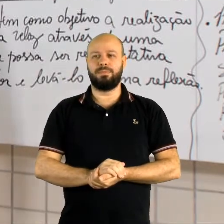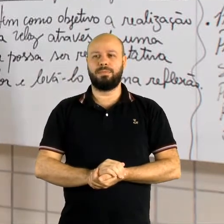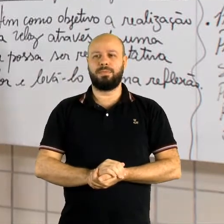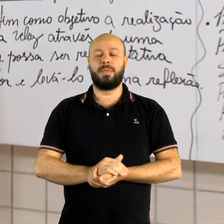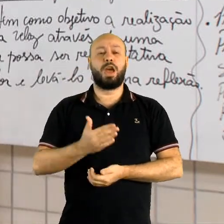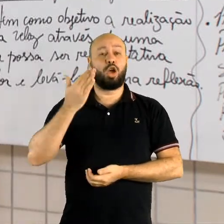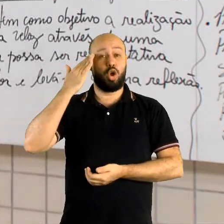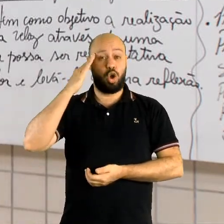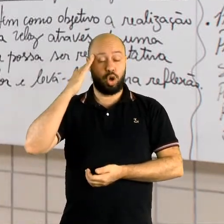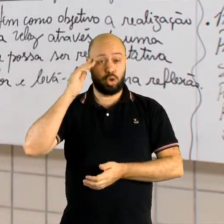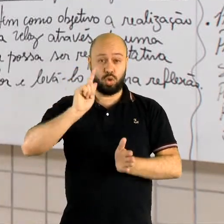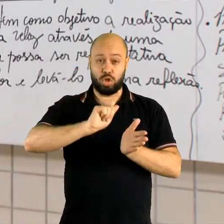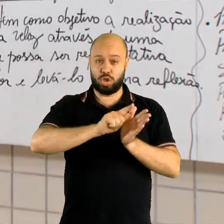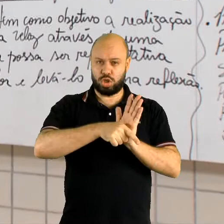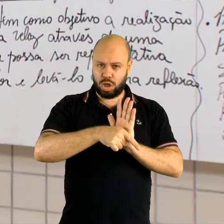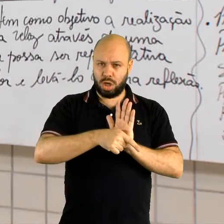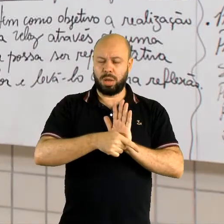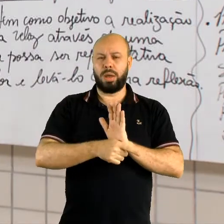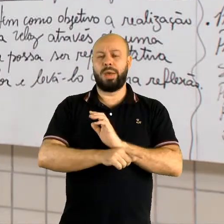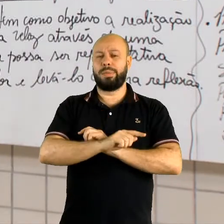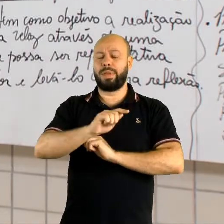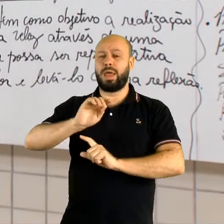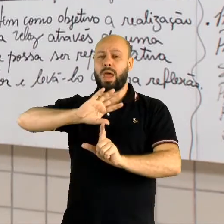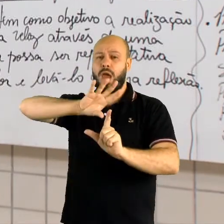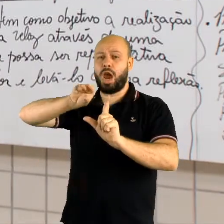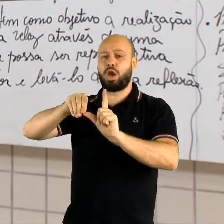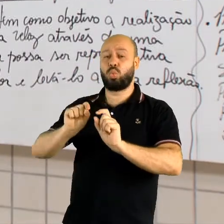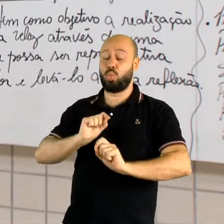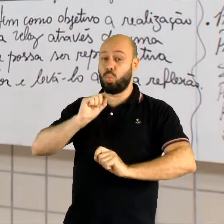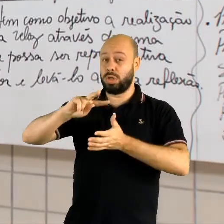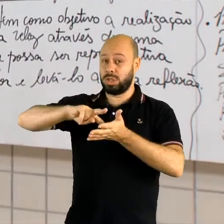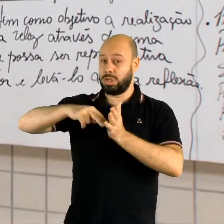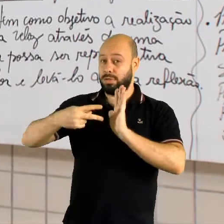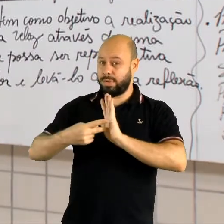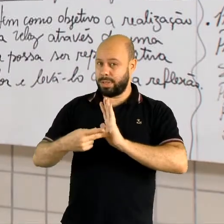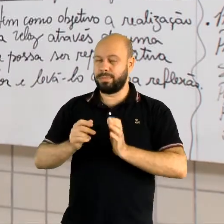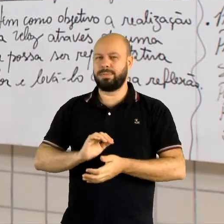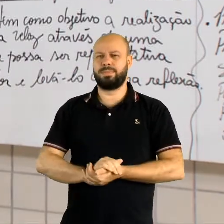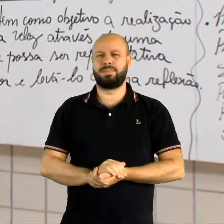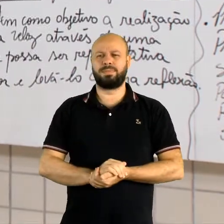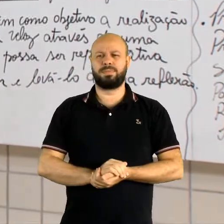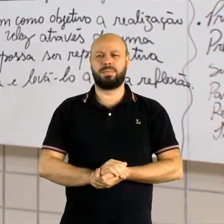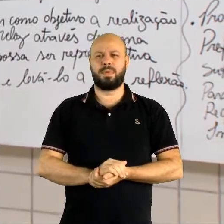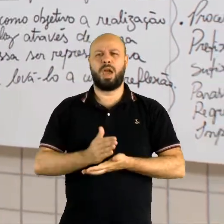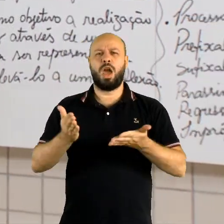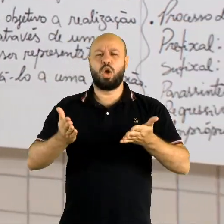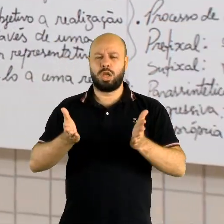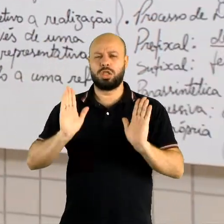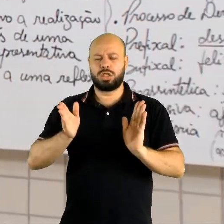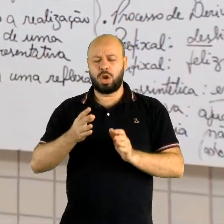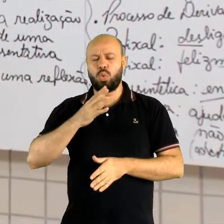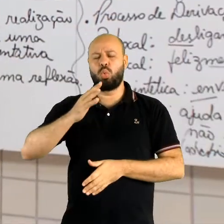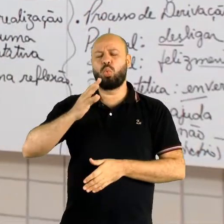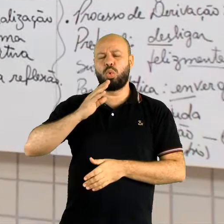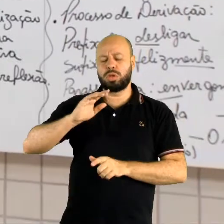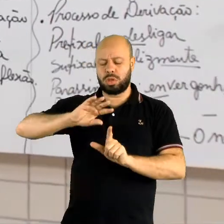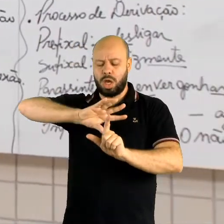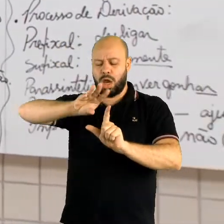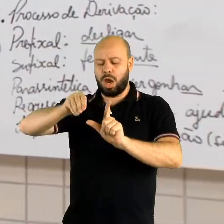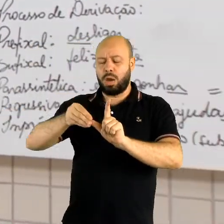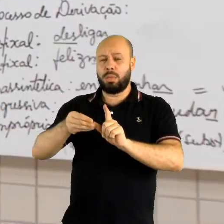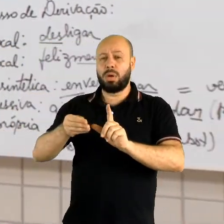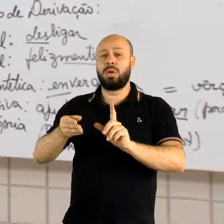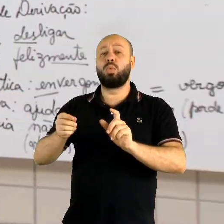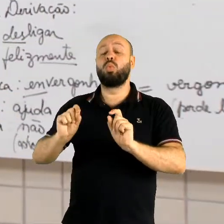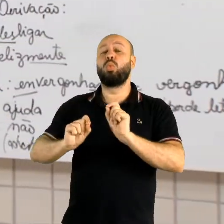Compreender o nosso gênero cartoon, o que ele é? Então, depois de conhecer o gênero cartoon, nós vamos estudar agora